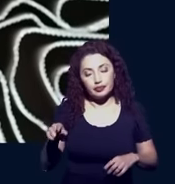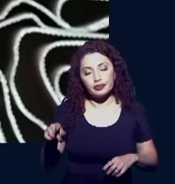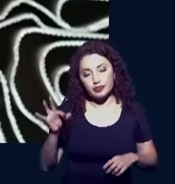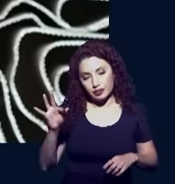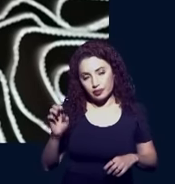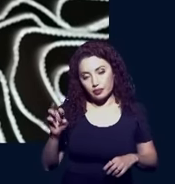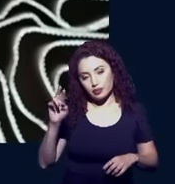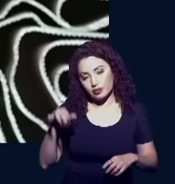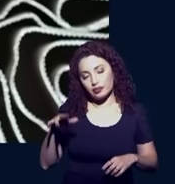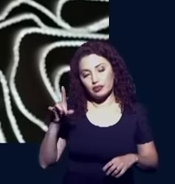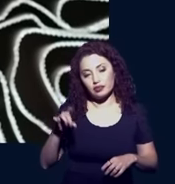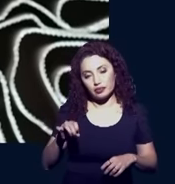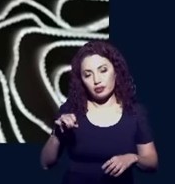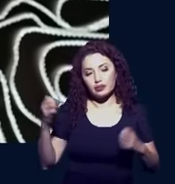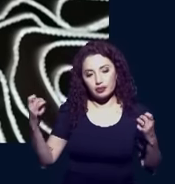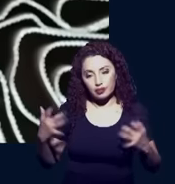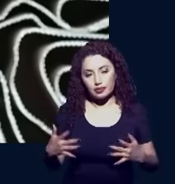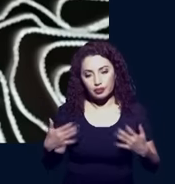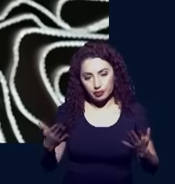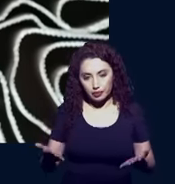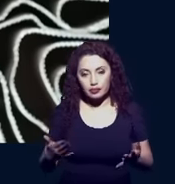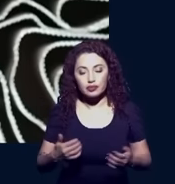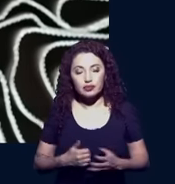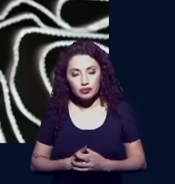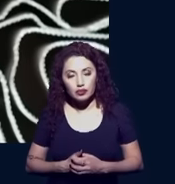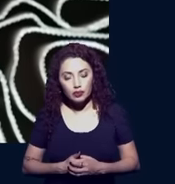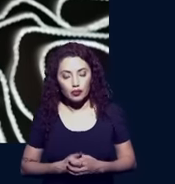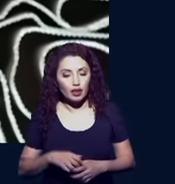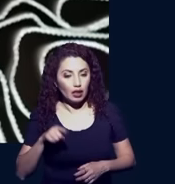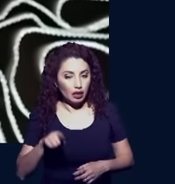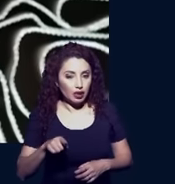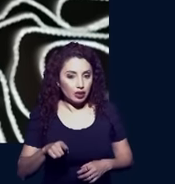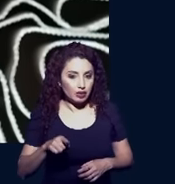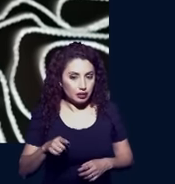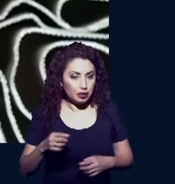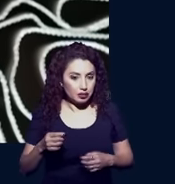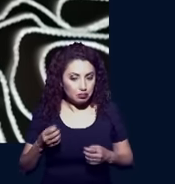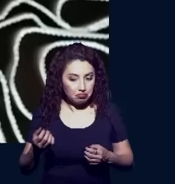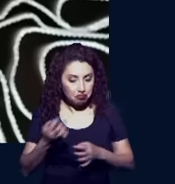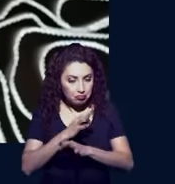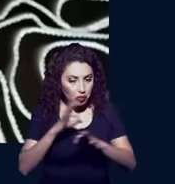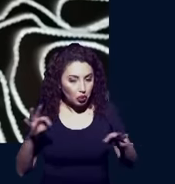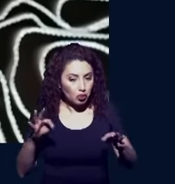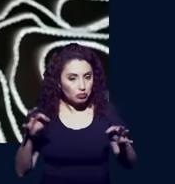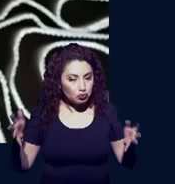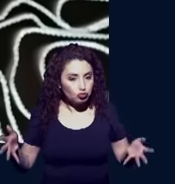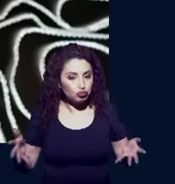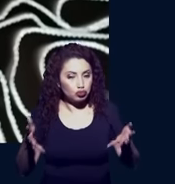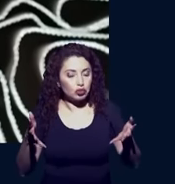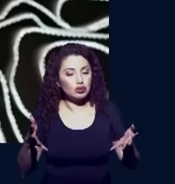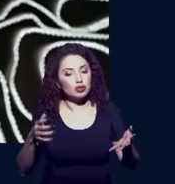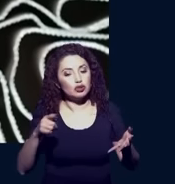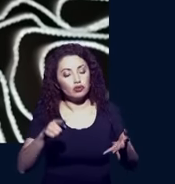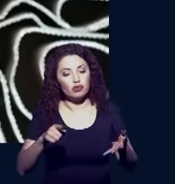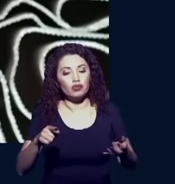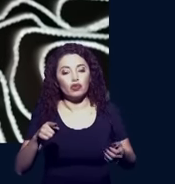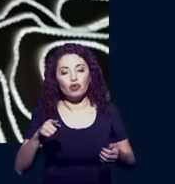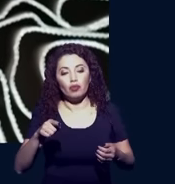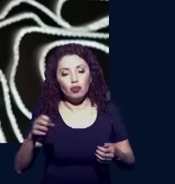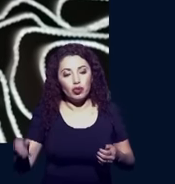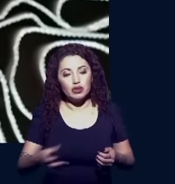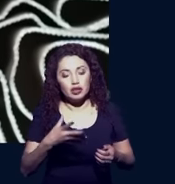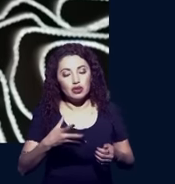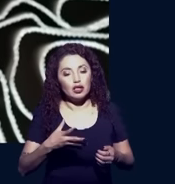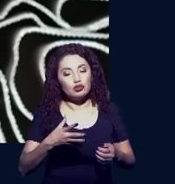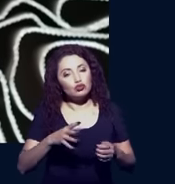esse esse essa essa ótima esse sopro de modernidade que a gente viu aqui do painel dos